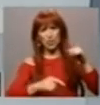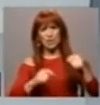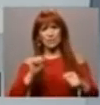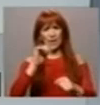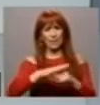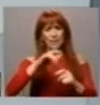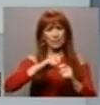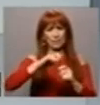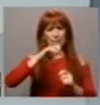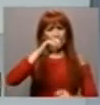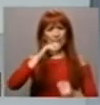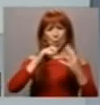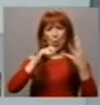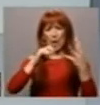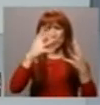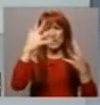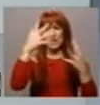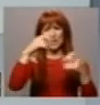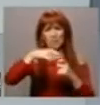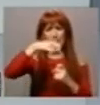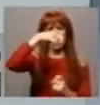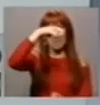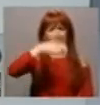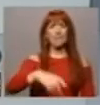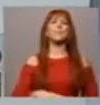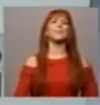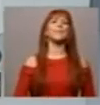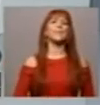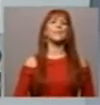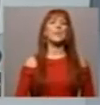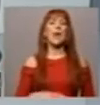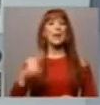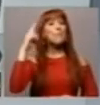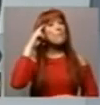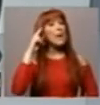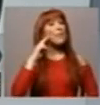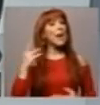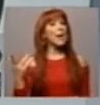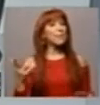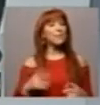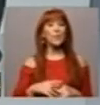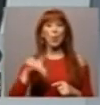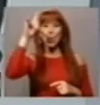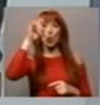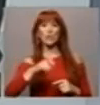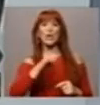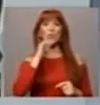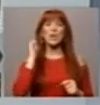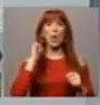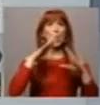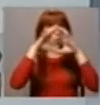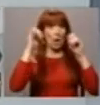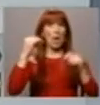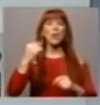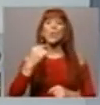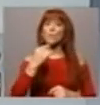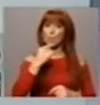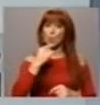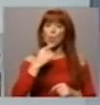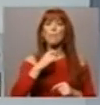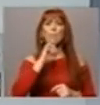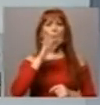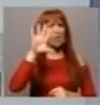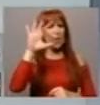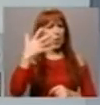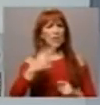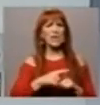subir para 4 a 5 metros de noroeste. Para a Madeira, um dia com céu geralmente muito nublado, possibilidade